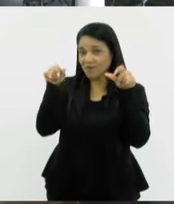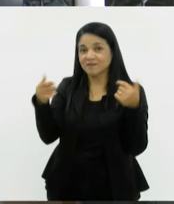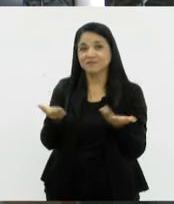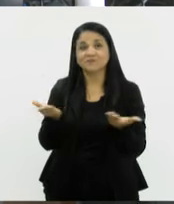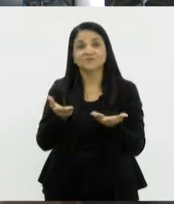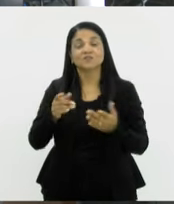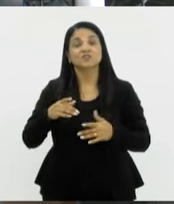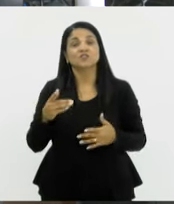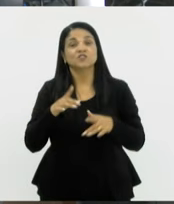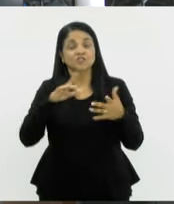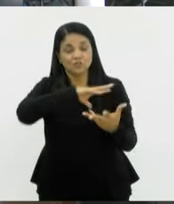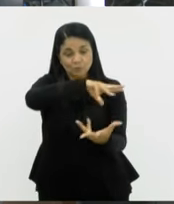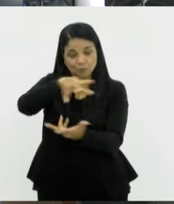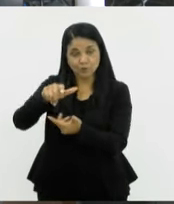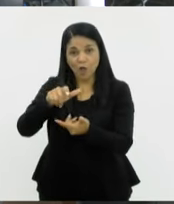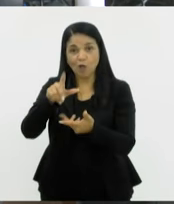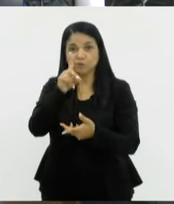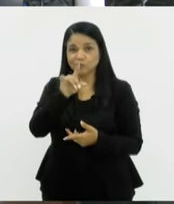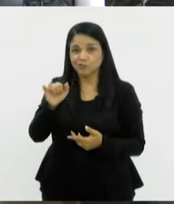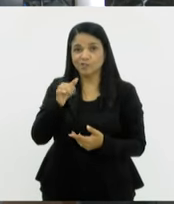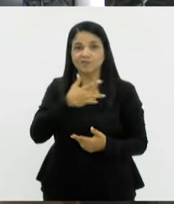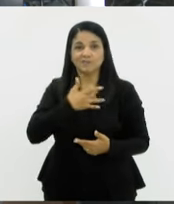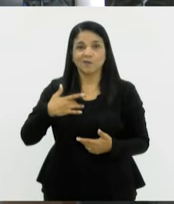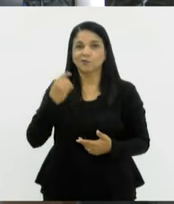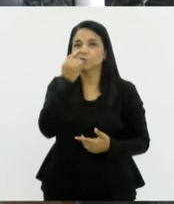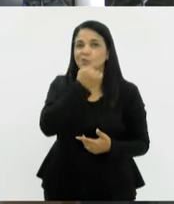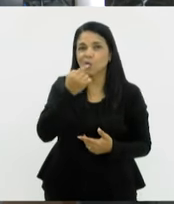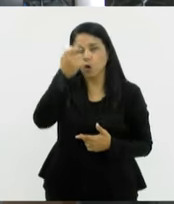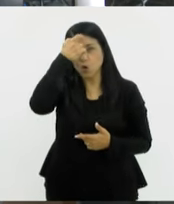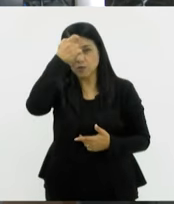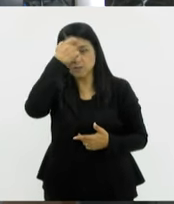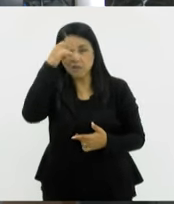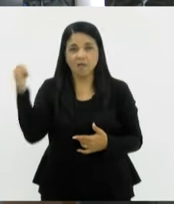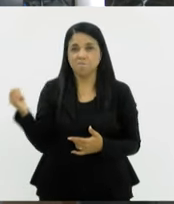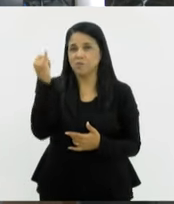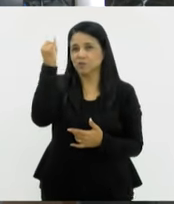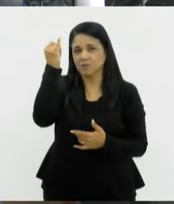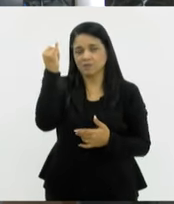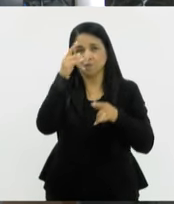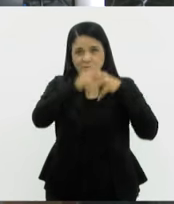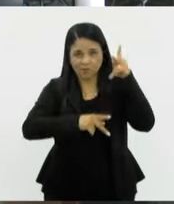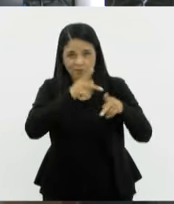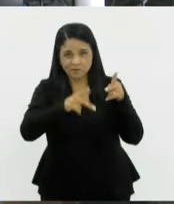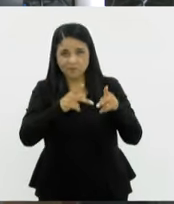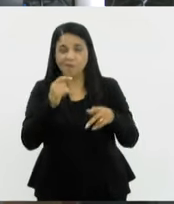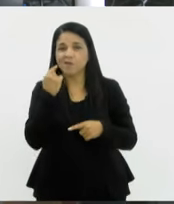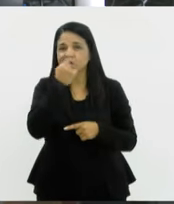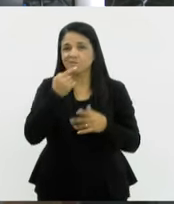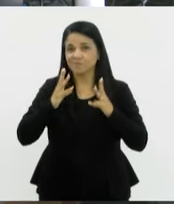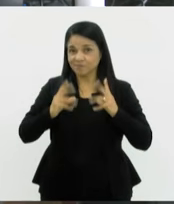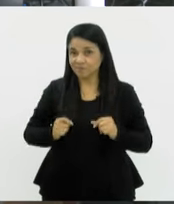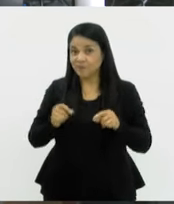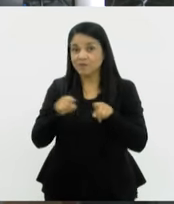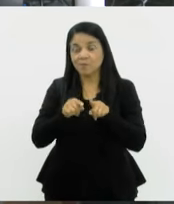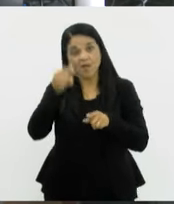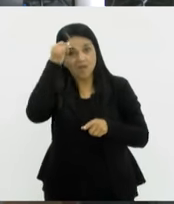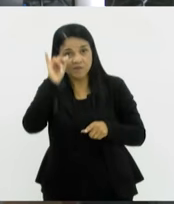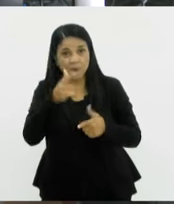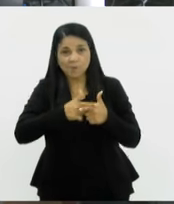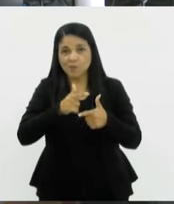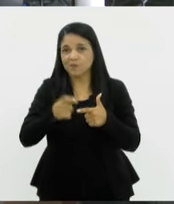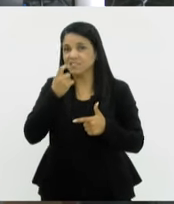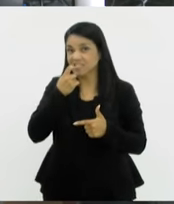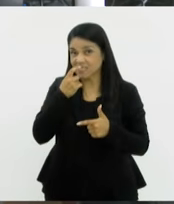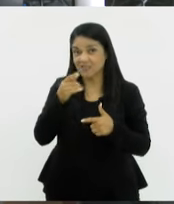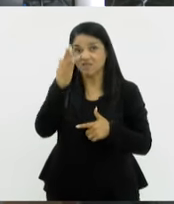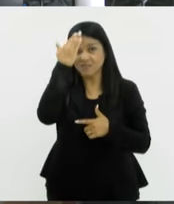Saúde Bucal. E a ideia é conscientizar a população sobre a importância dos cuidados com a higiene oral e a prevenção de problemas dentários.